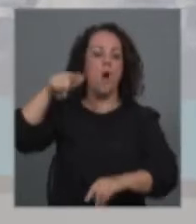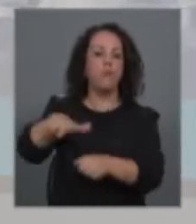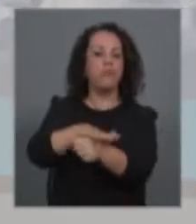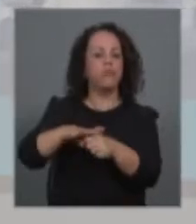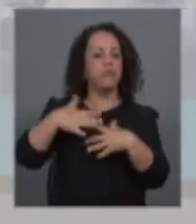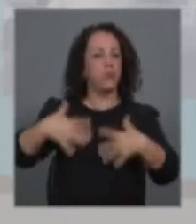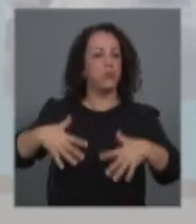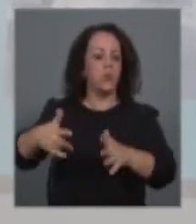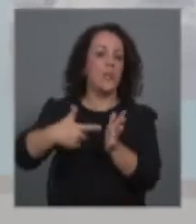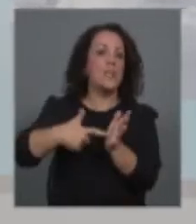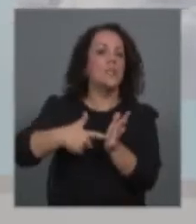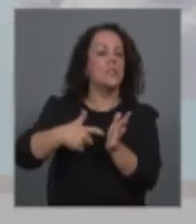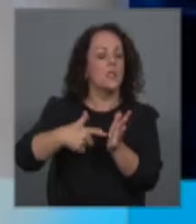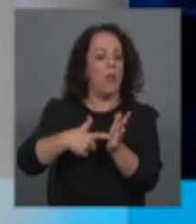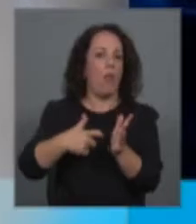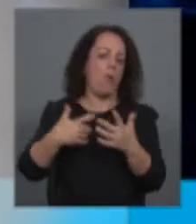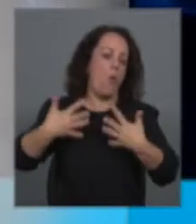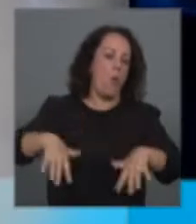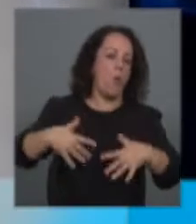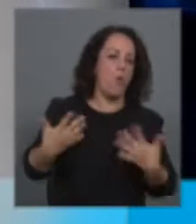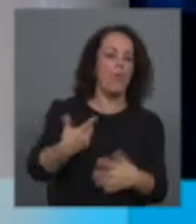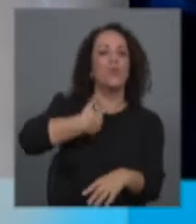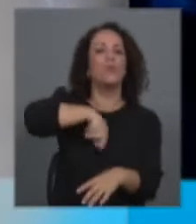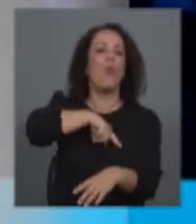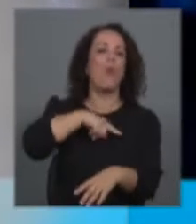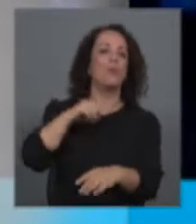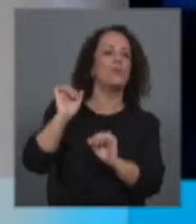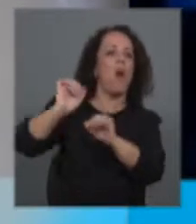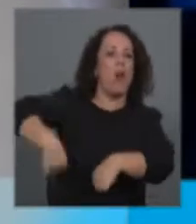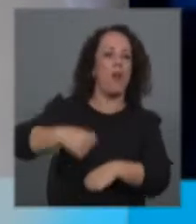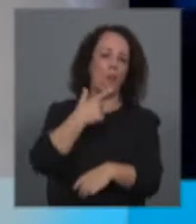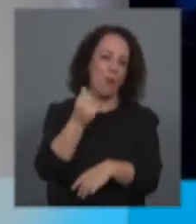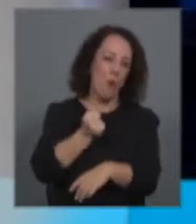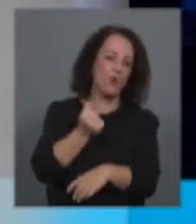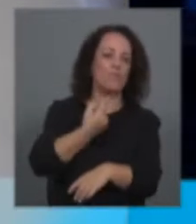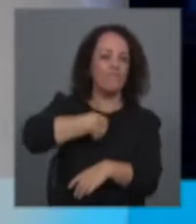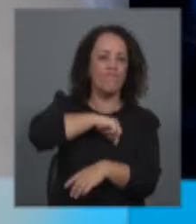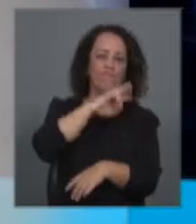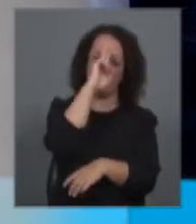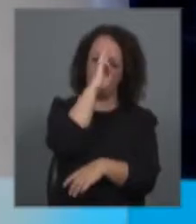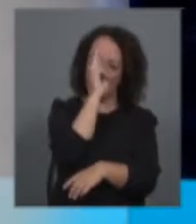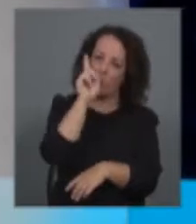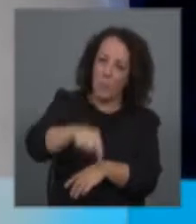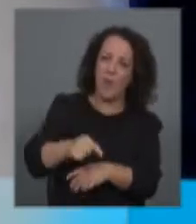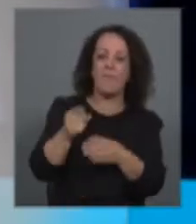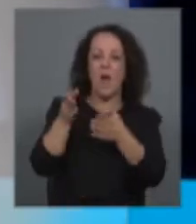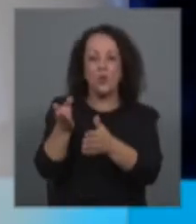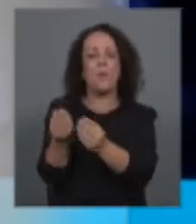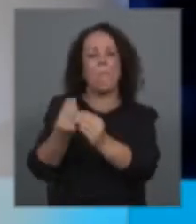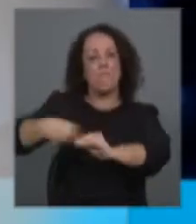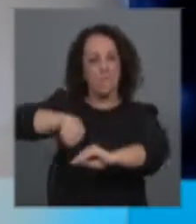muito estas necessidades, e de facto nós não nos podemos esquecer, e estamos neste momento a fazer este esforço também para podermos ajudar mais ainda ao